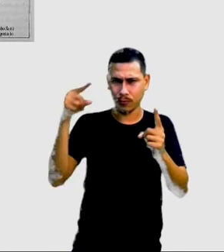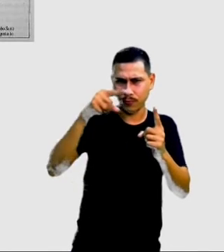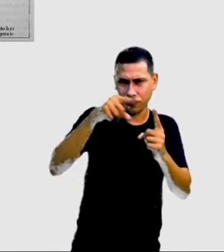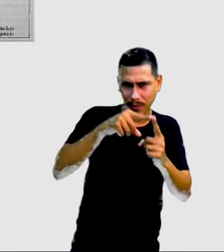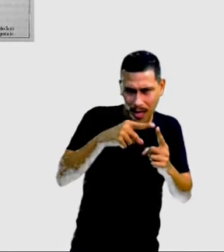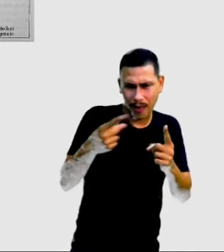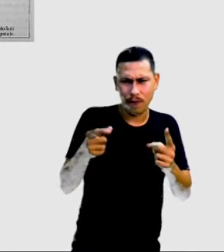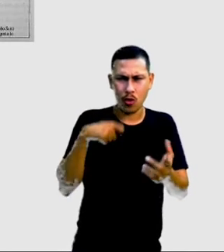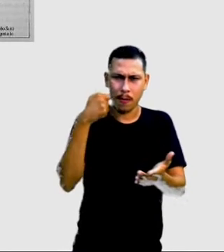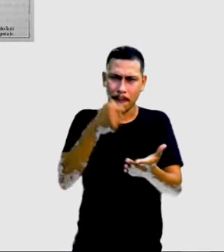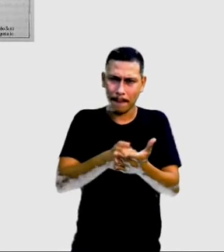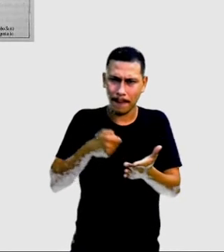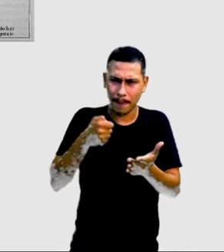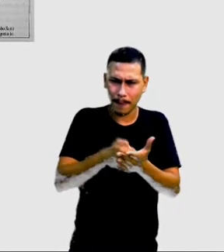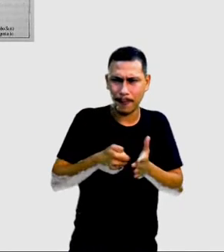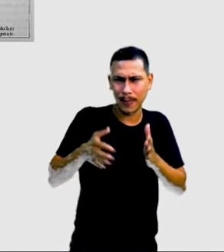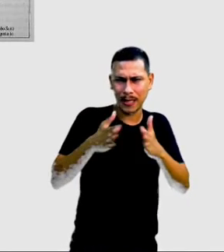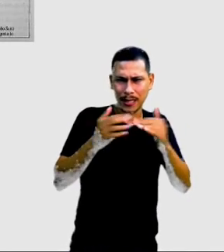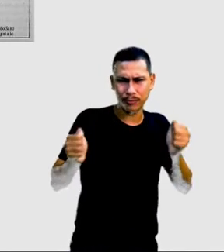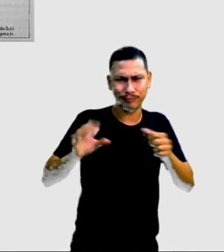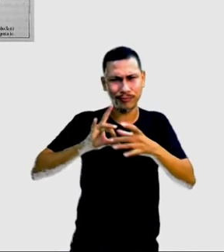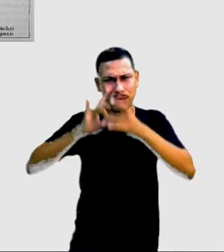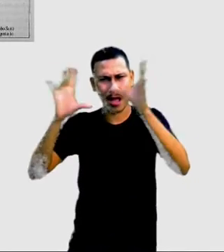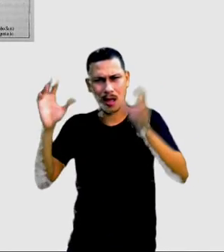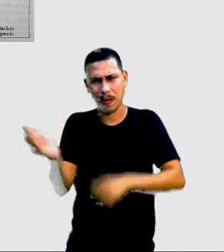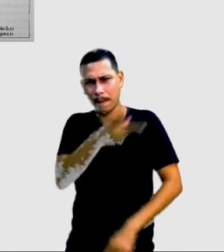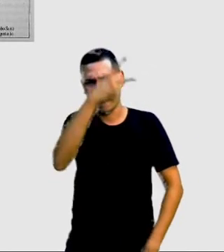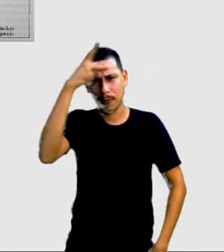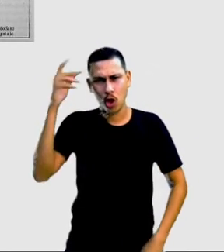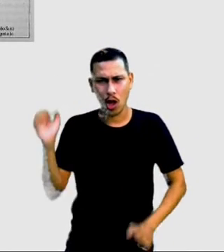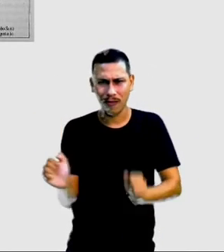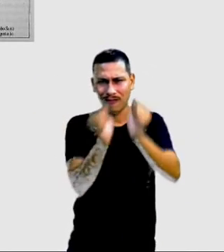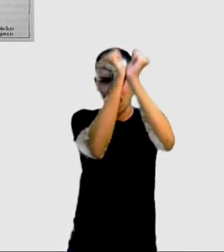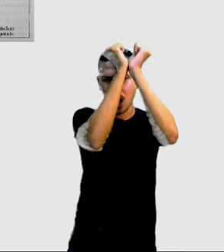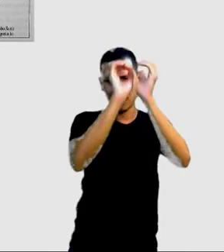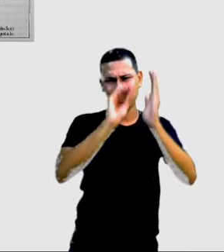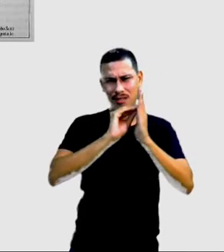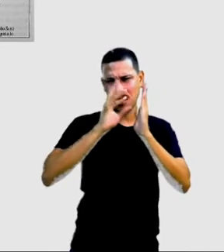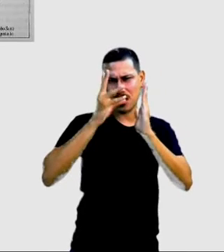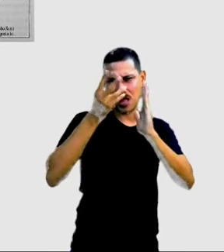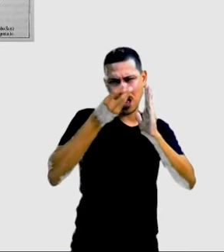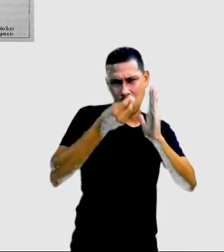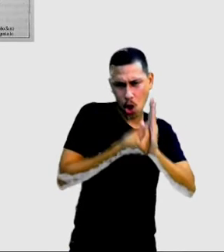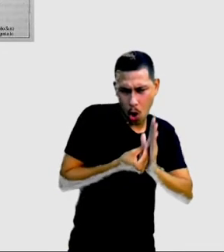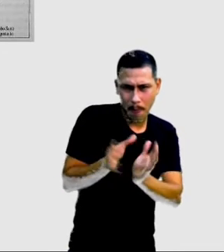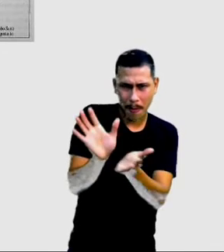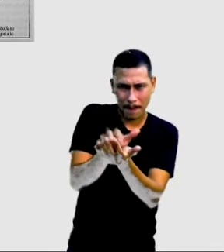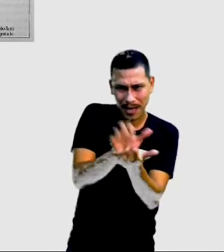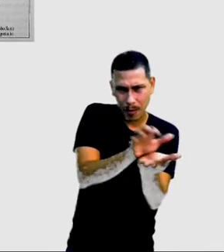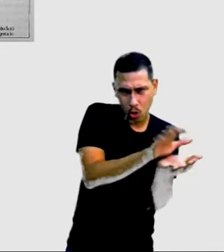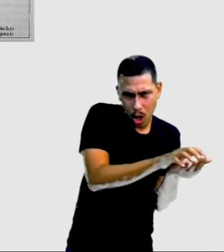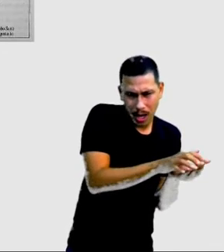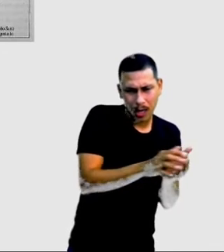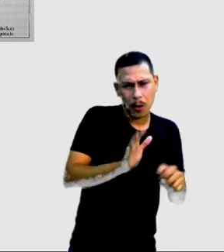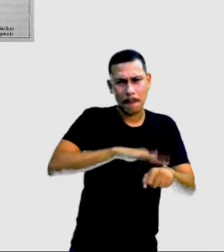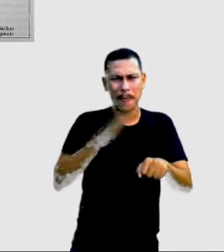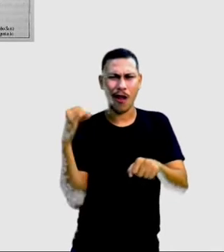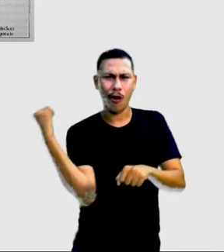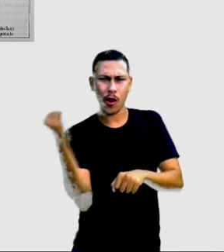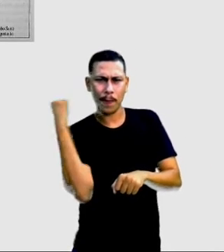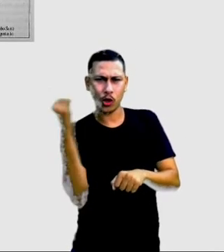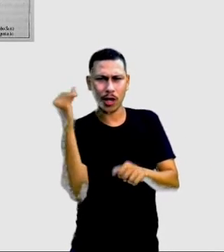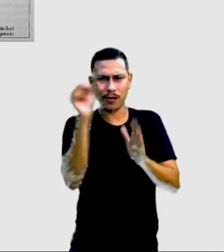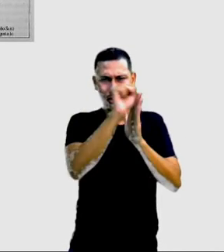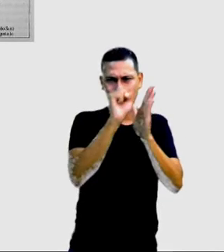a reivindicação da liberdade. Considerado o quilombo pernambucano mais importante do século passado,